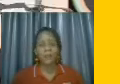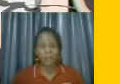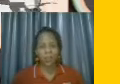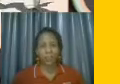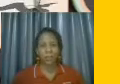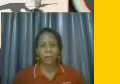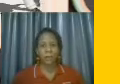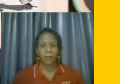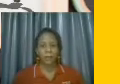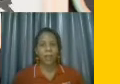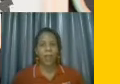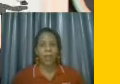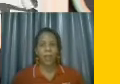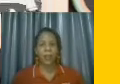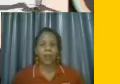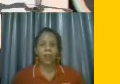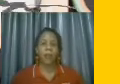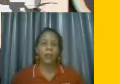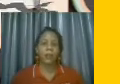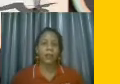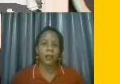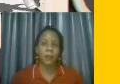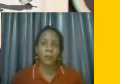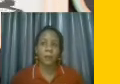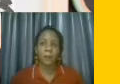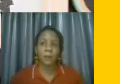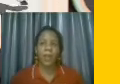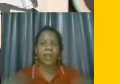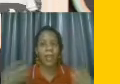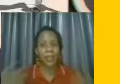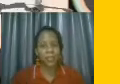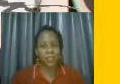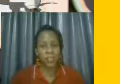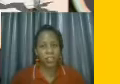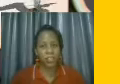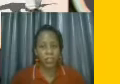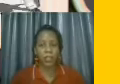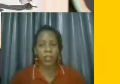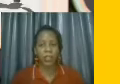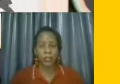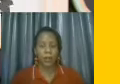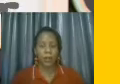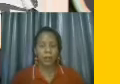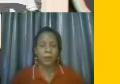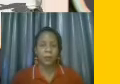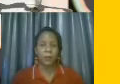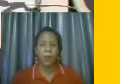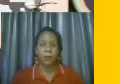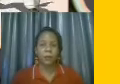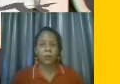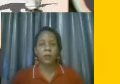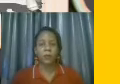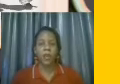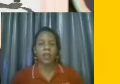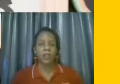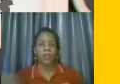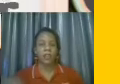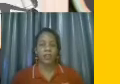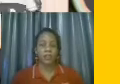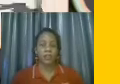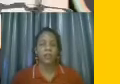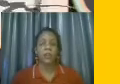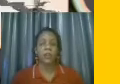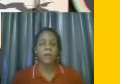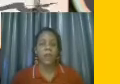era bem vista, né? Era uma dança que, para quem assistia, né, para os portugueses